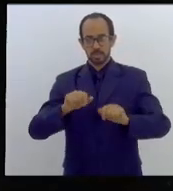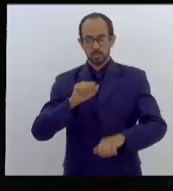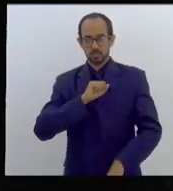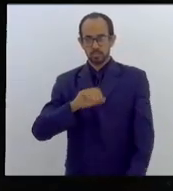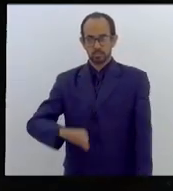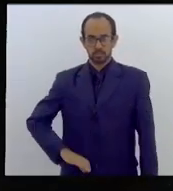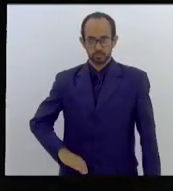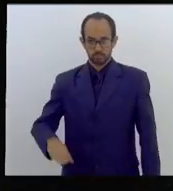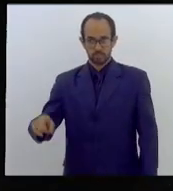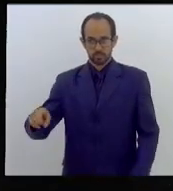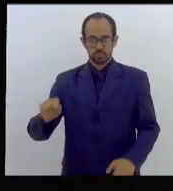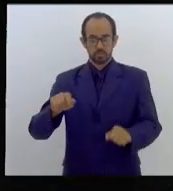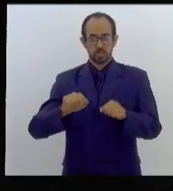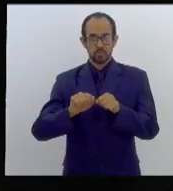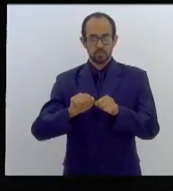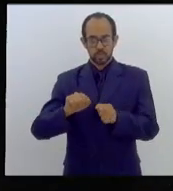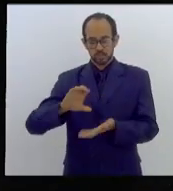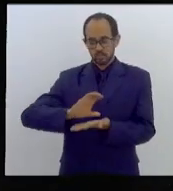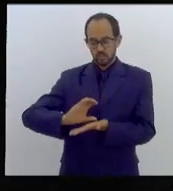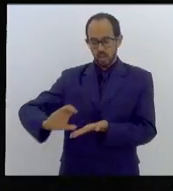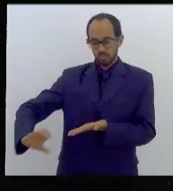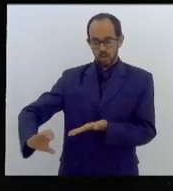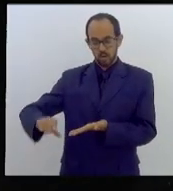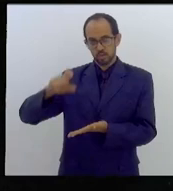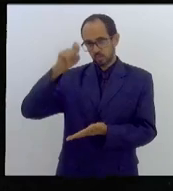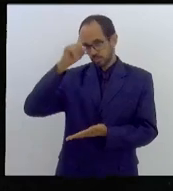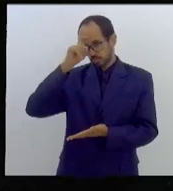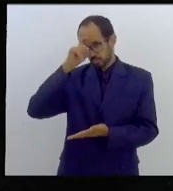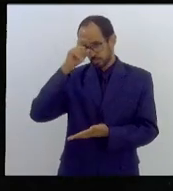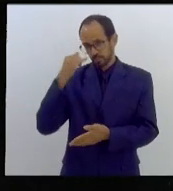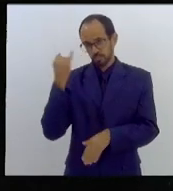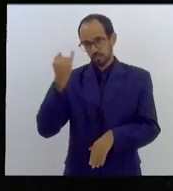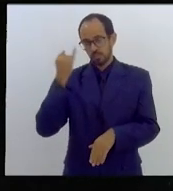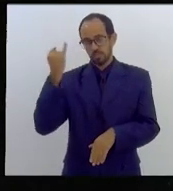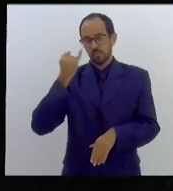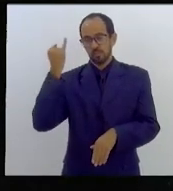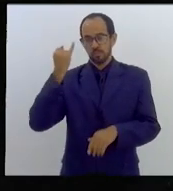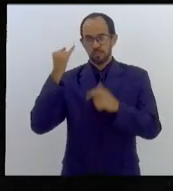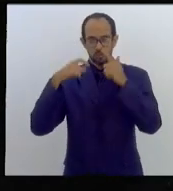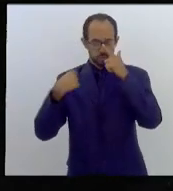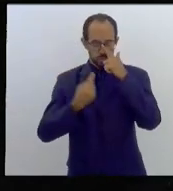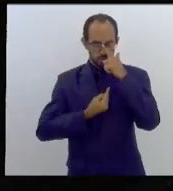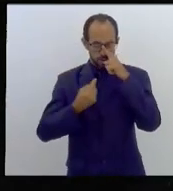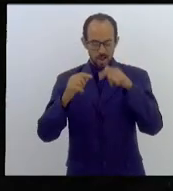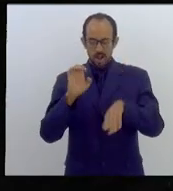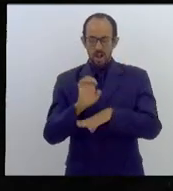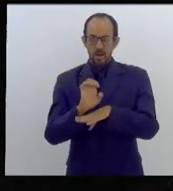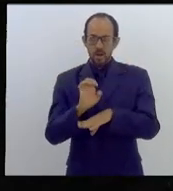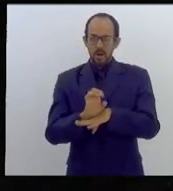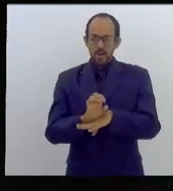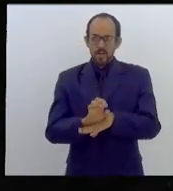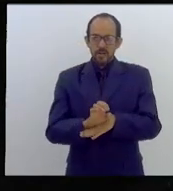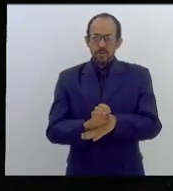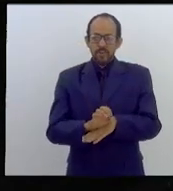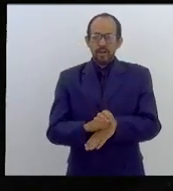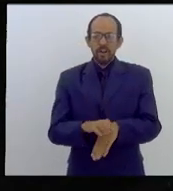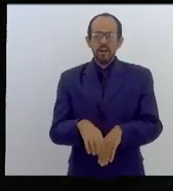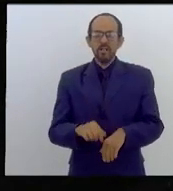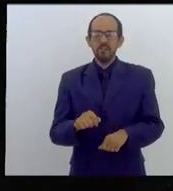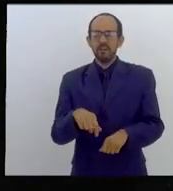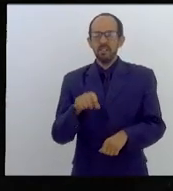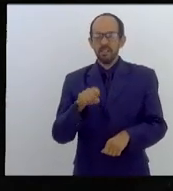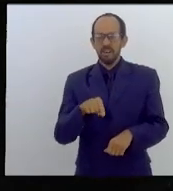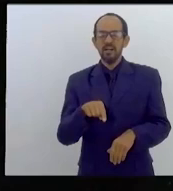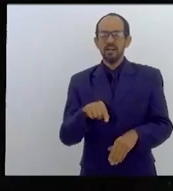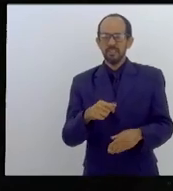Siciliano, está fazendo um aporte financeiro a um hospital importante do nosso estado, que é o Grafeguinha, um hospital